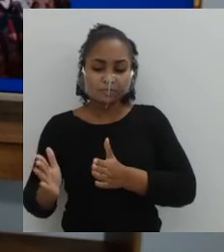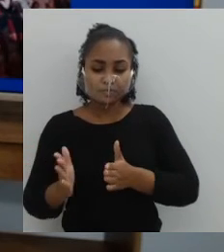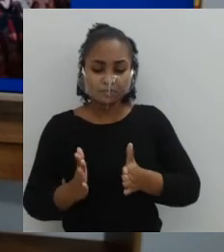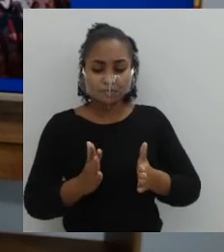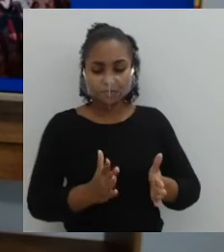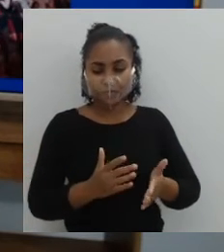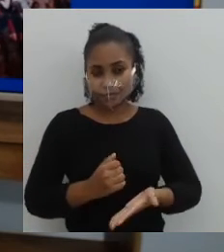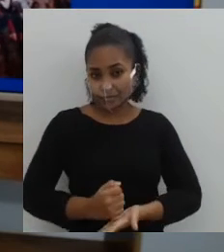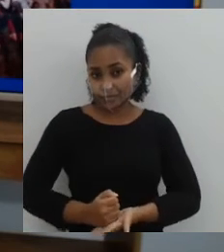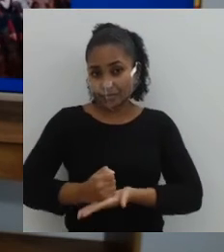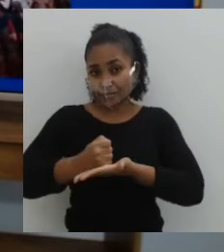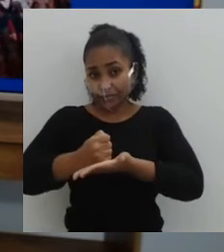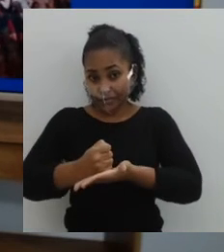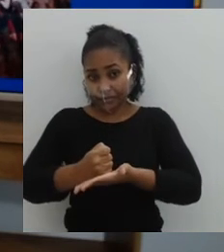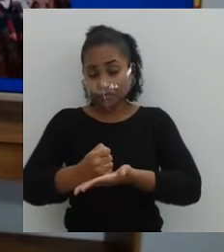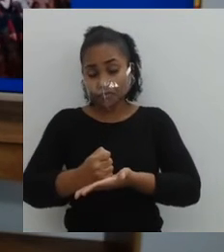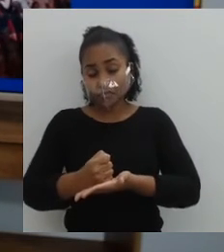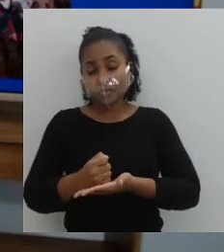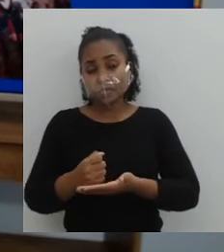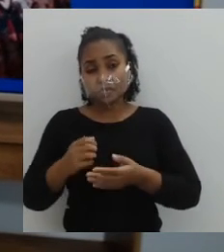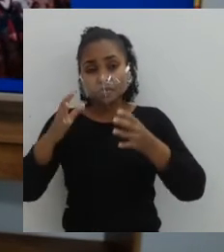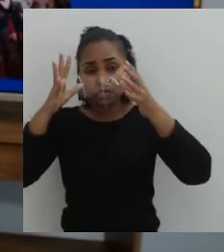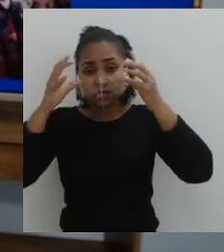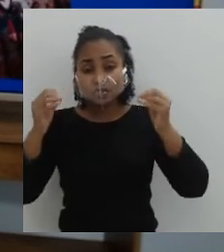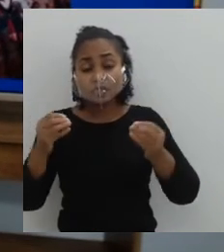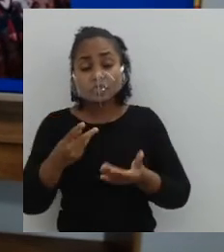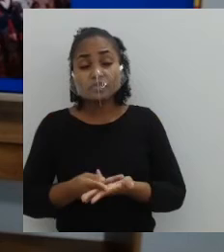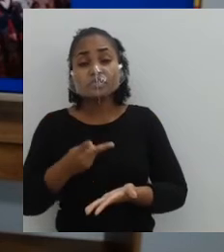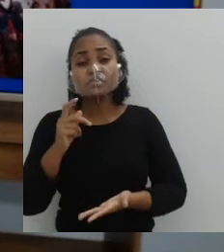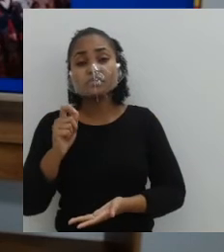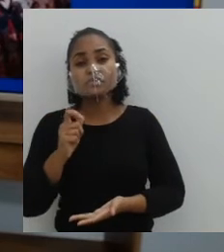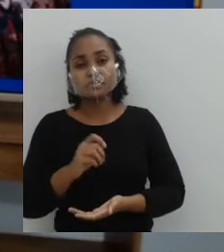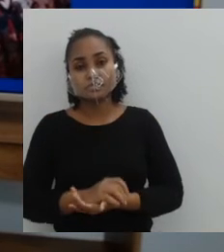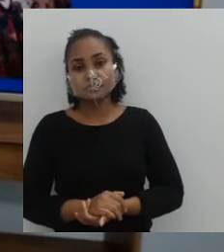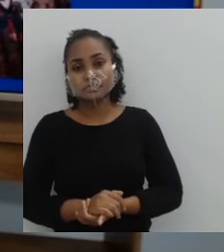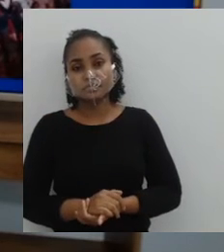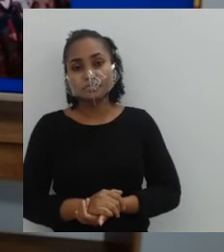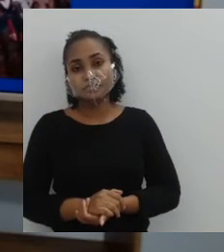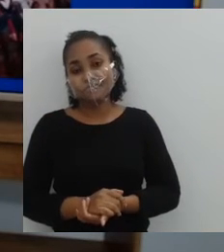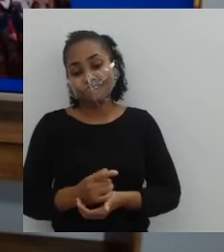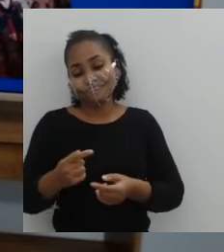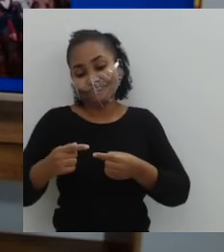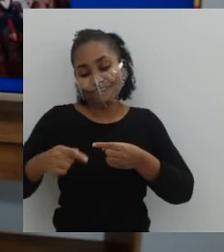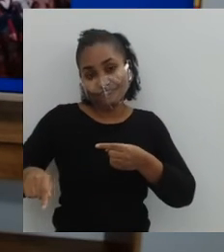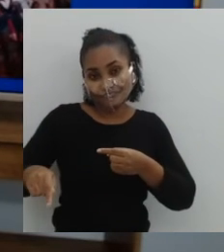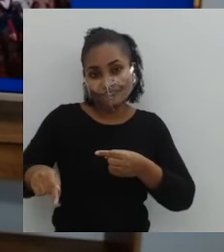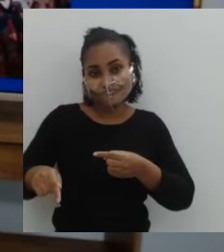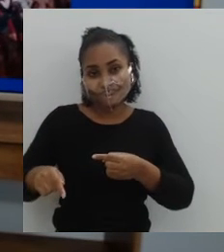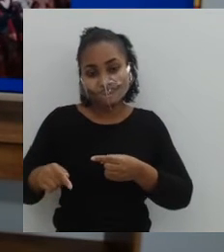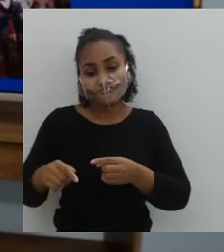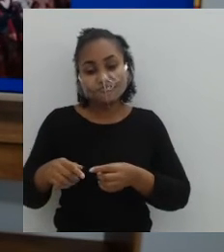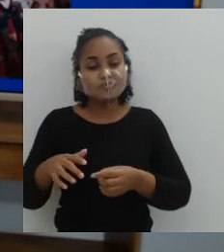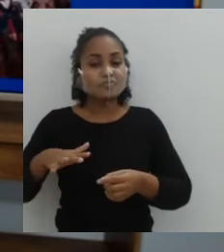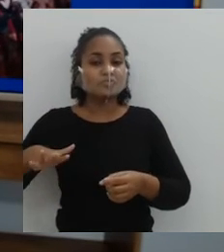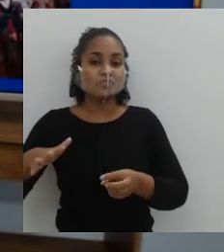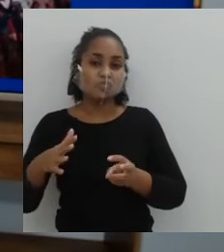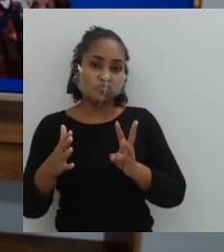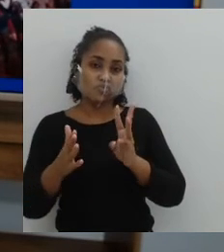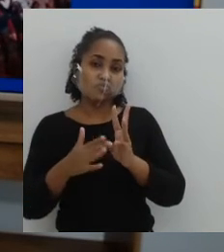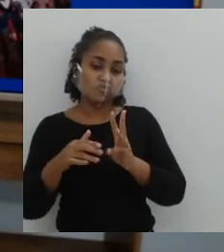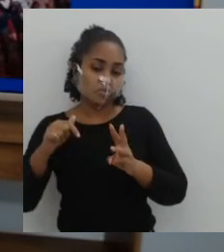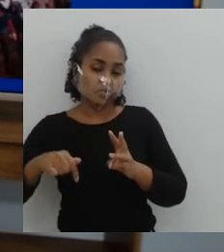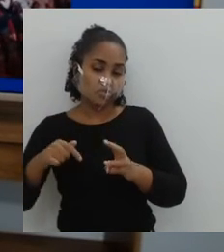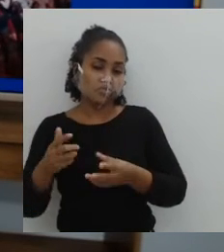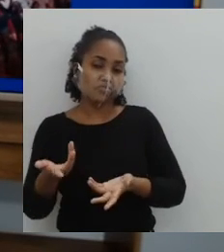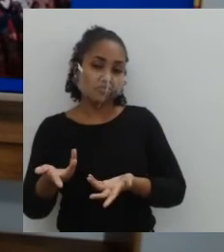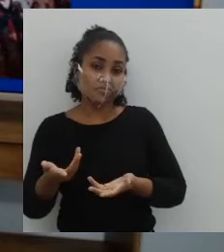de colaboração com os holandeses, o que aconteceu? Ele ficou contra os nativos aqui e ele foi dando apoio aos holandeses.